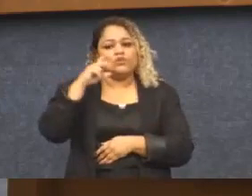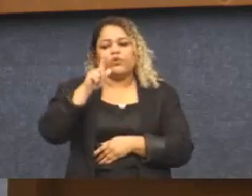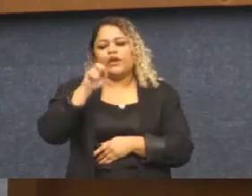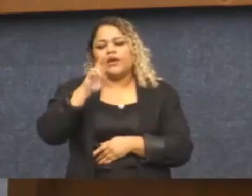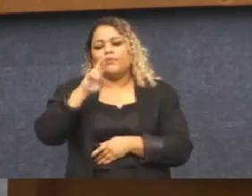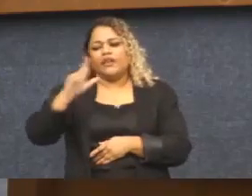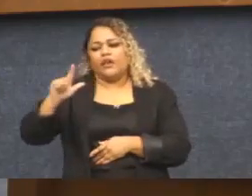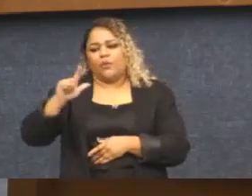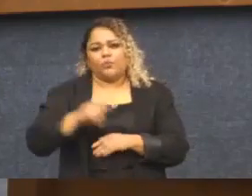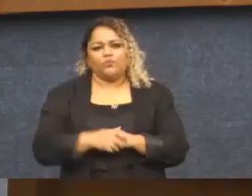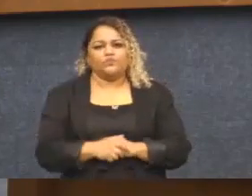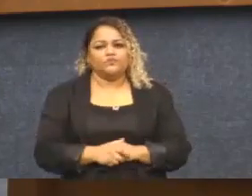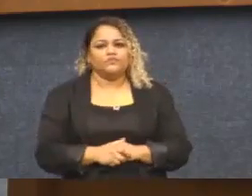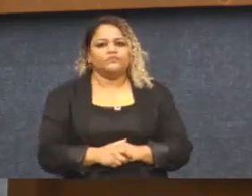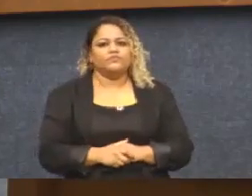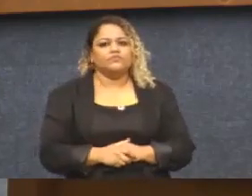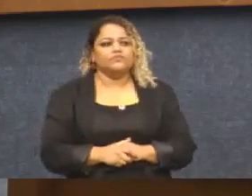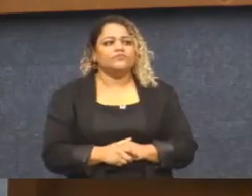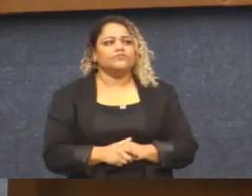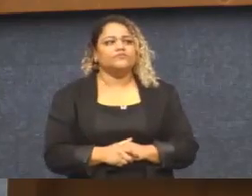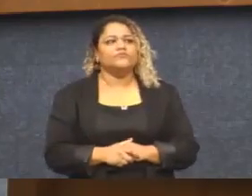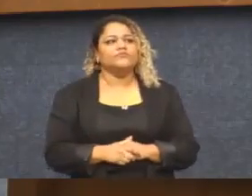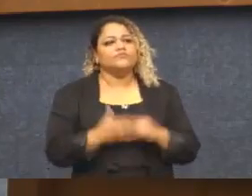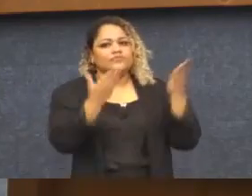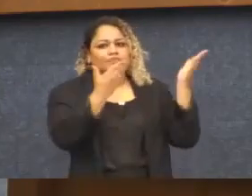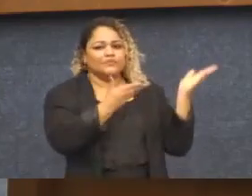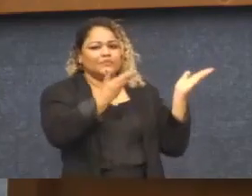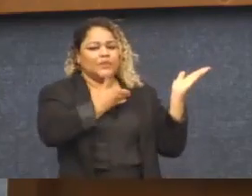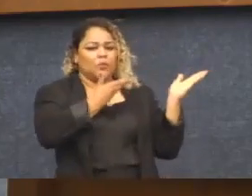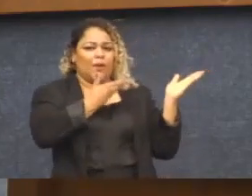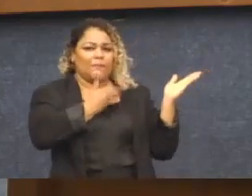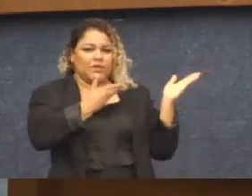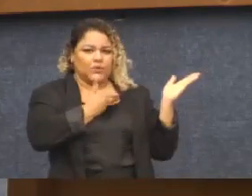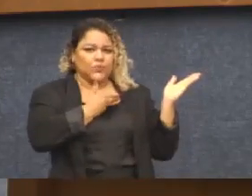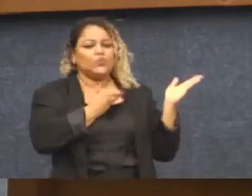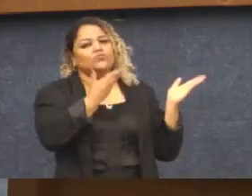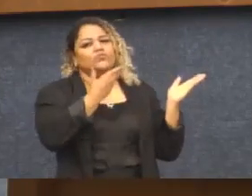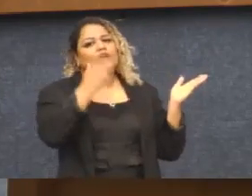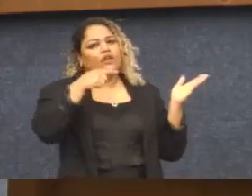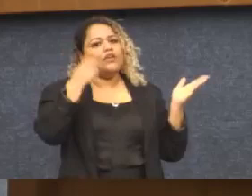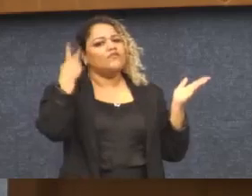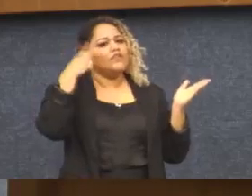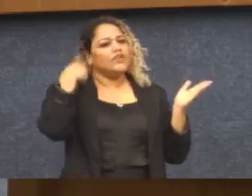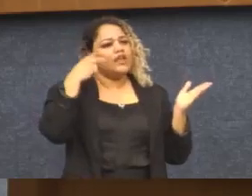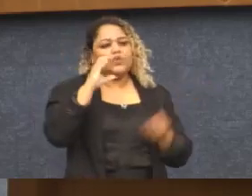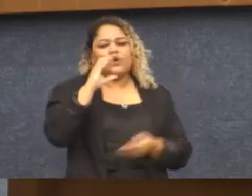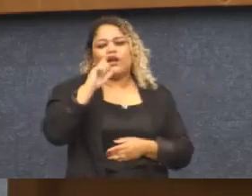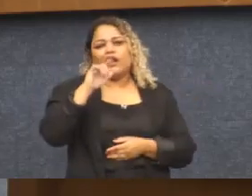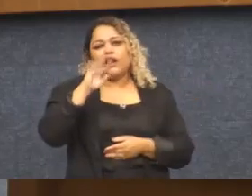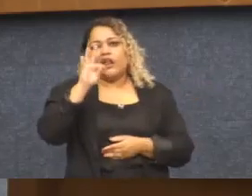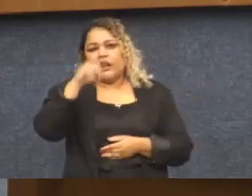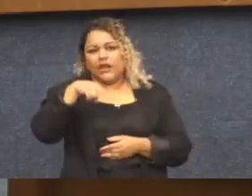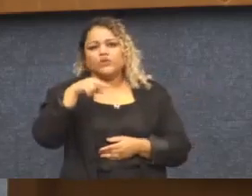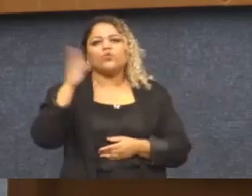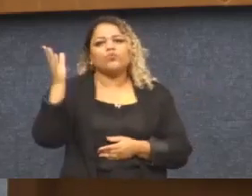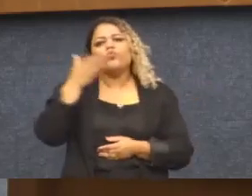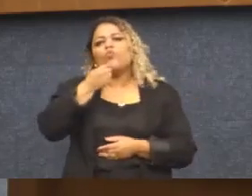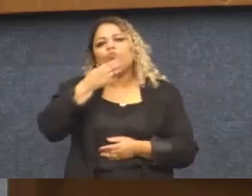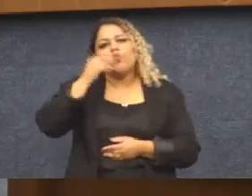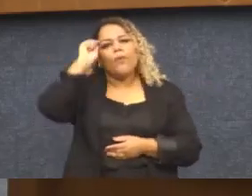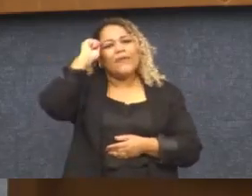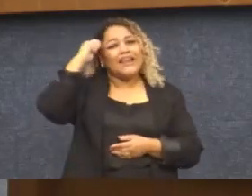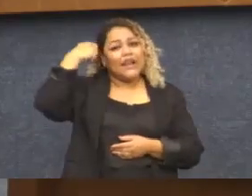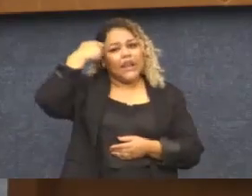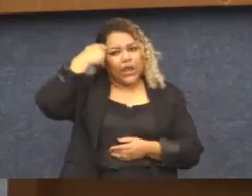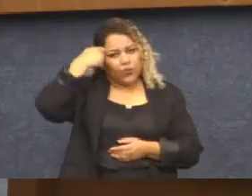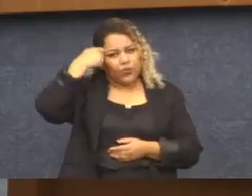Meu caro amigo Cleiton Xavier, que está presidindo essa sessão, o homem negro, a Câmara Municipal, por um